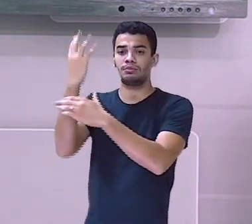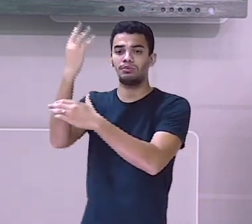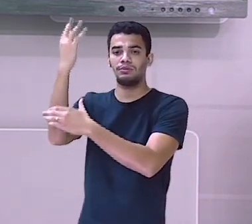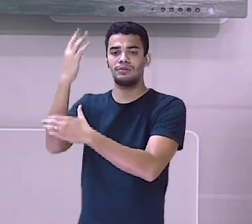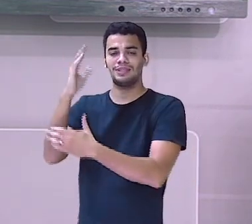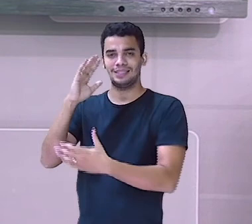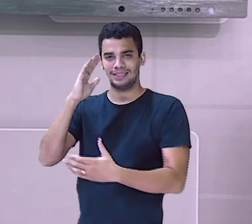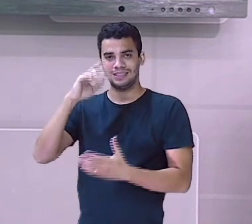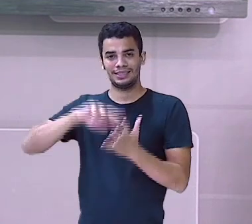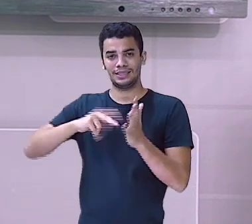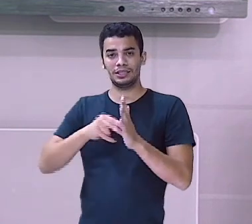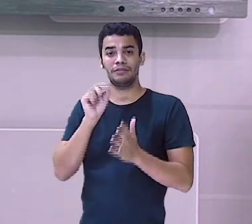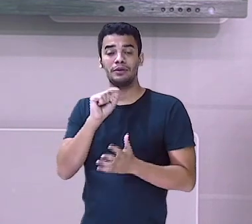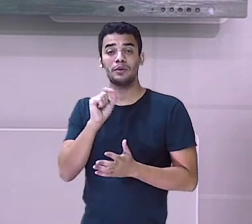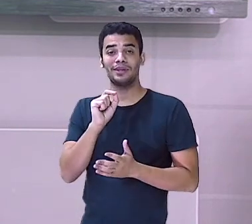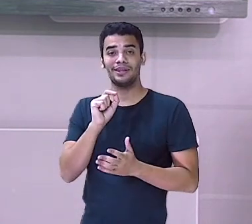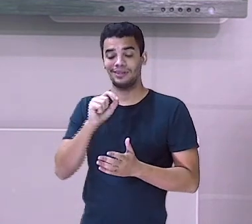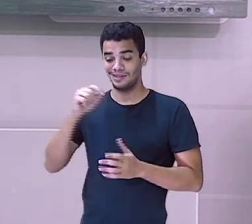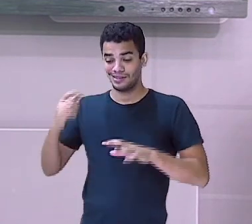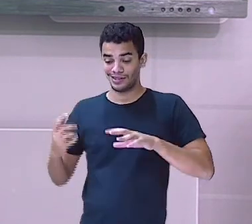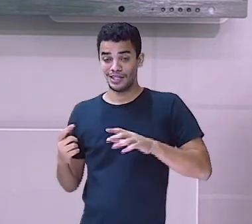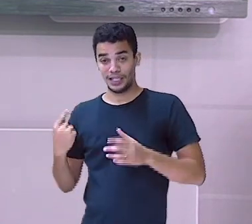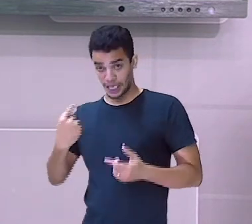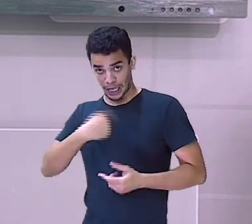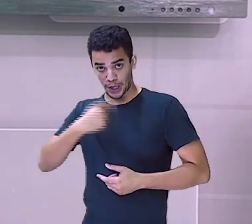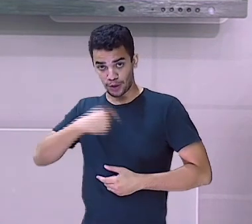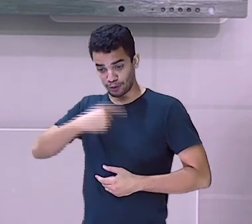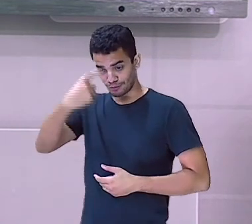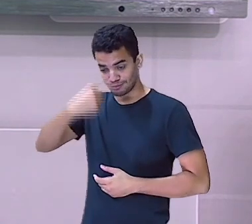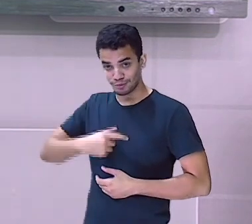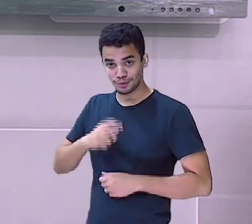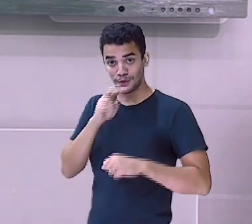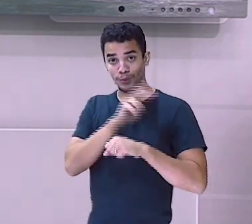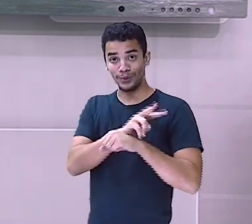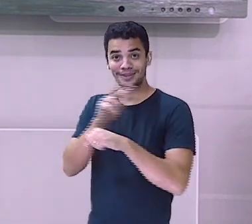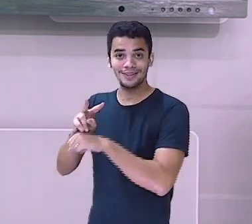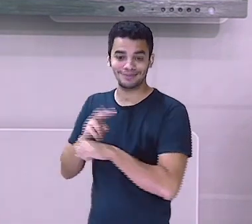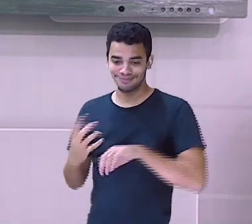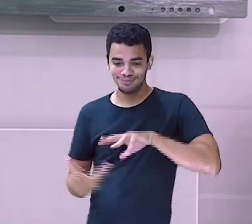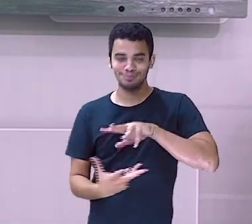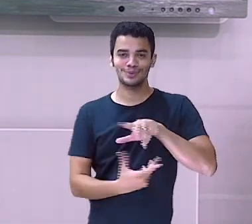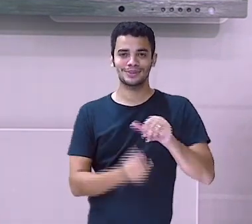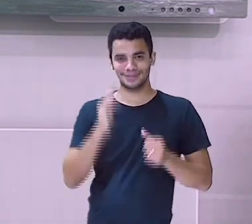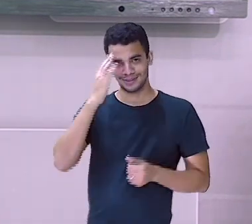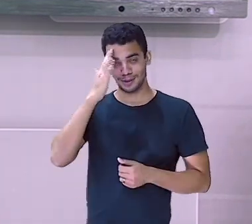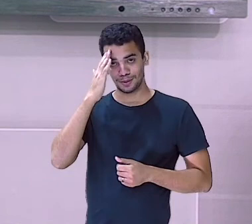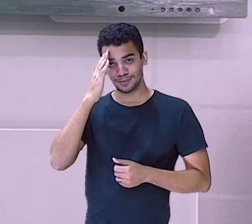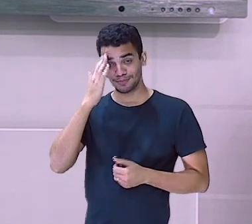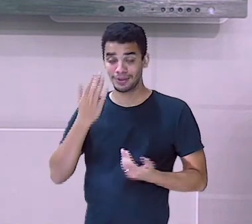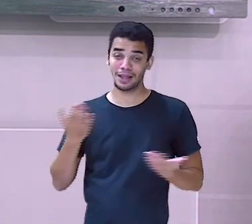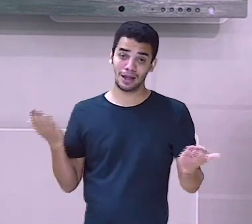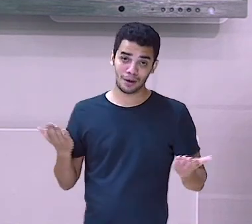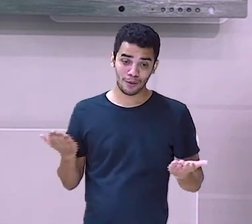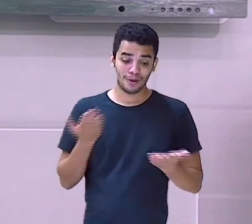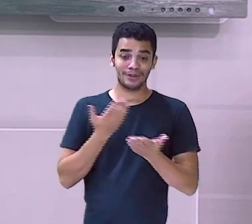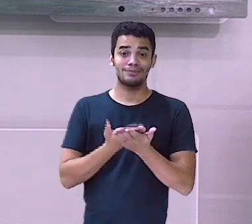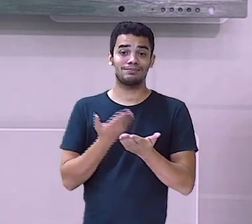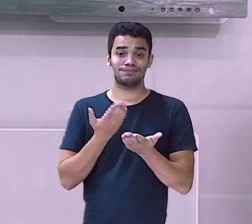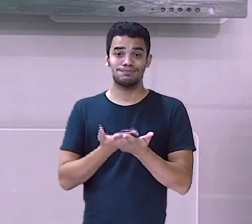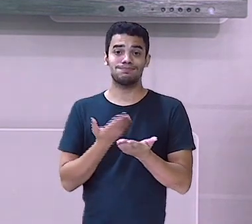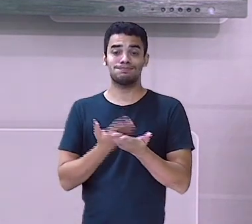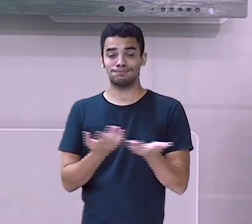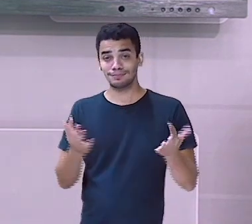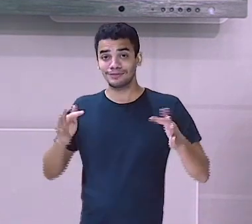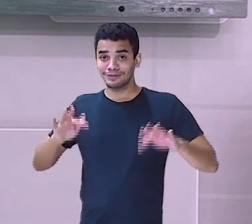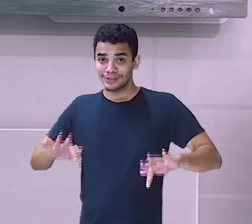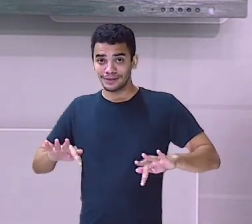e assim não poluindo o nosso planeta. Espero que vocês tenham gostado muito da nossa aula e vou deixar aqui uma